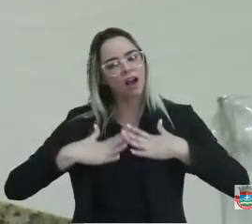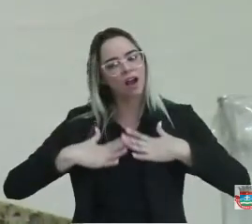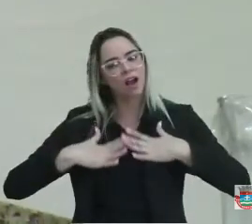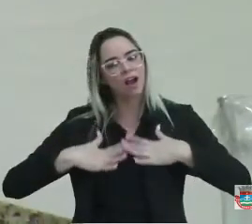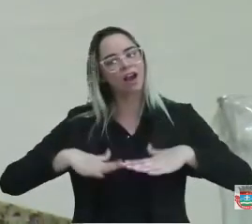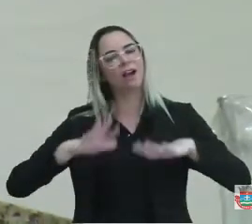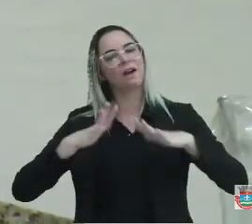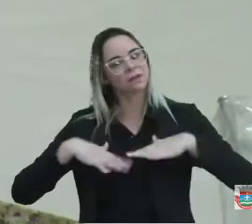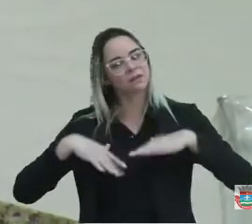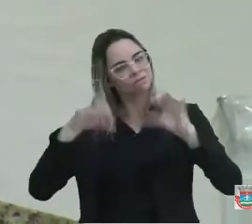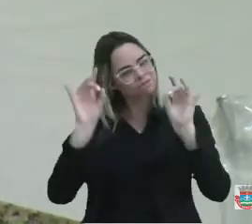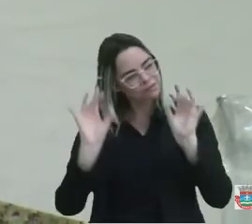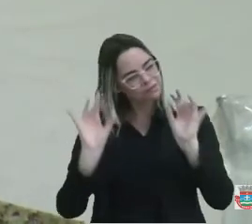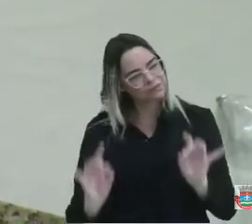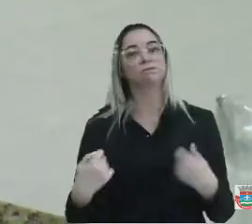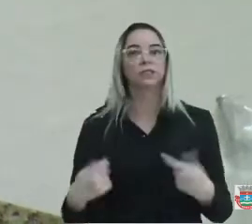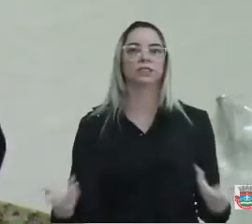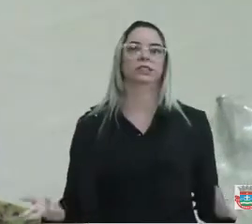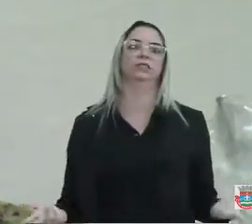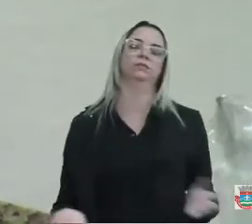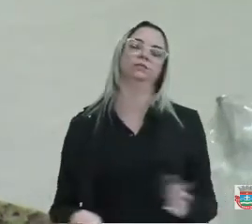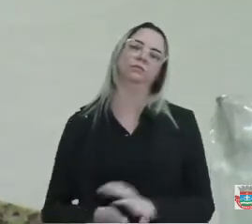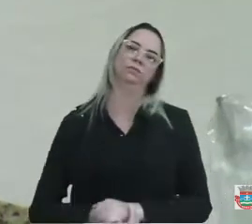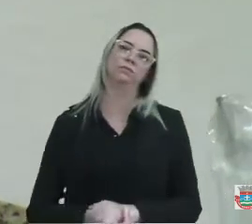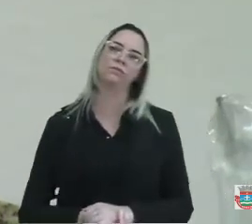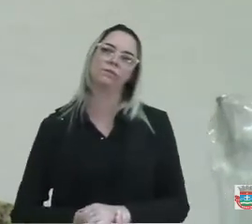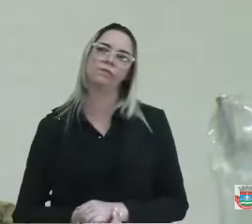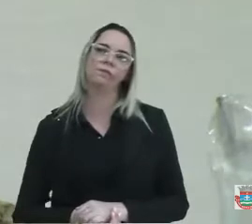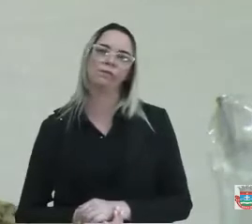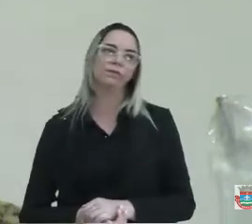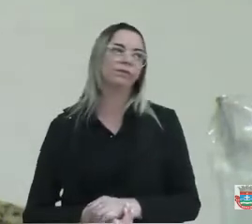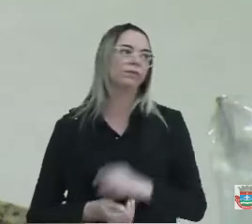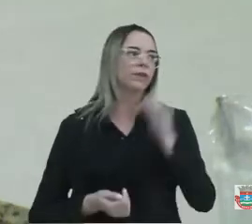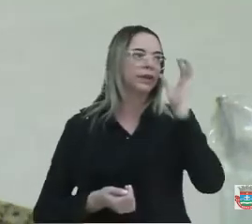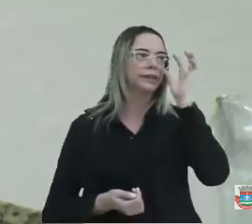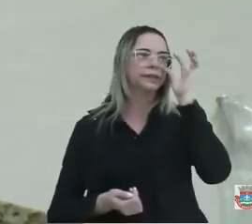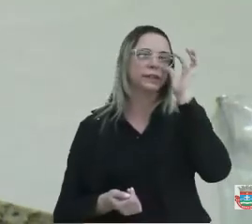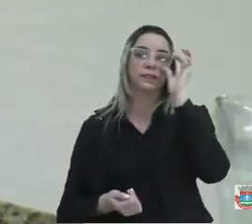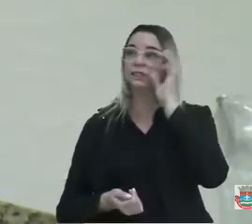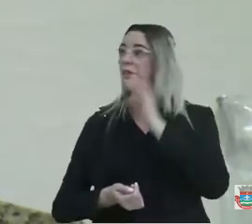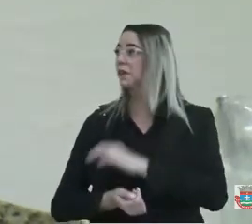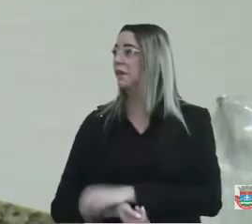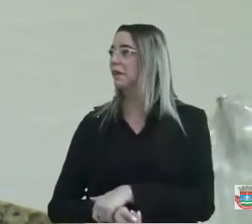fazer com duas vezes. Oi, pode falar.